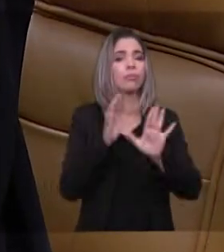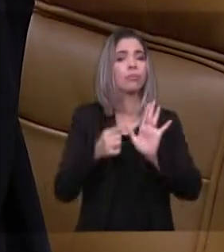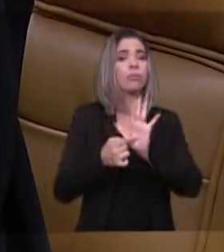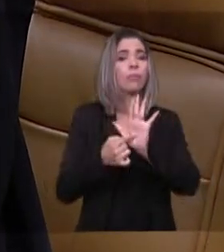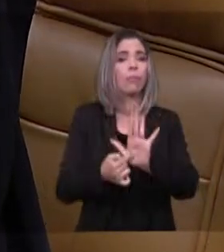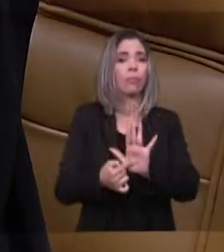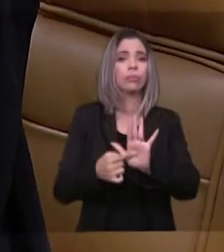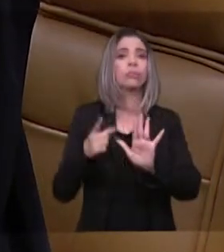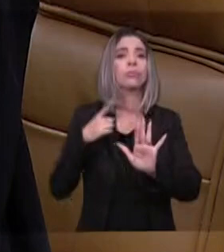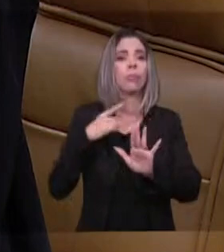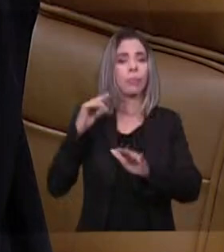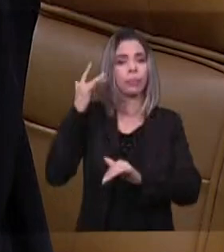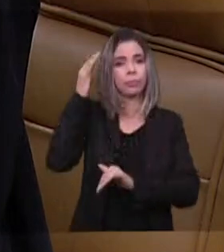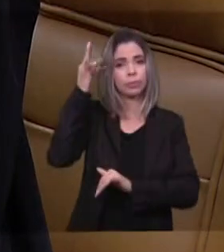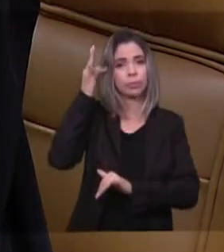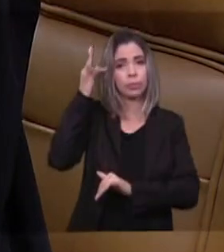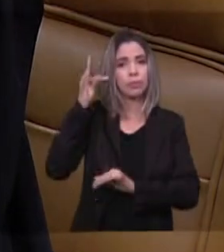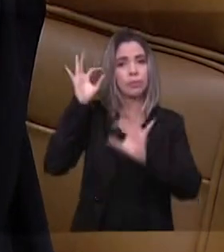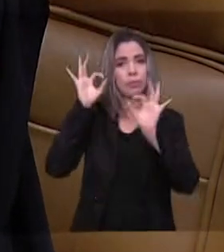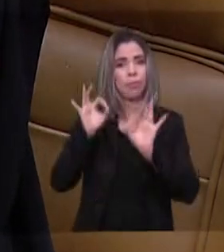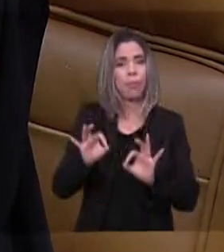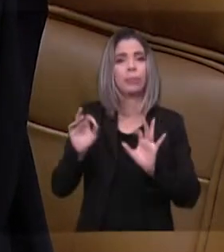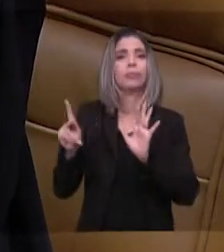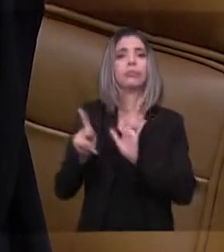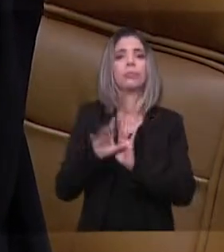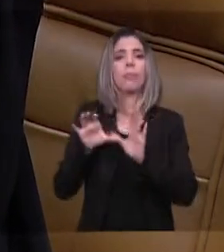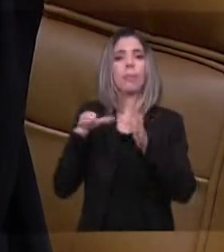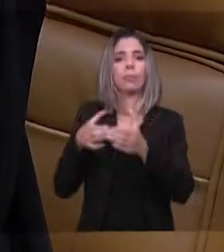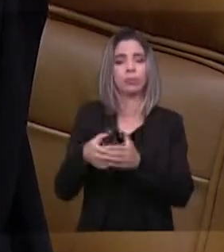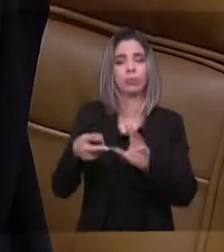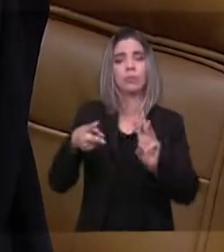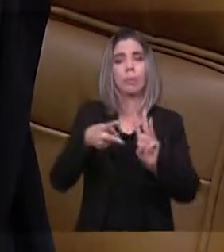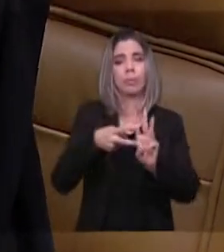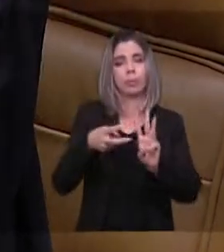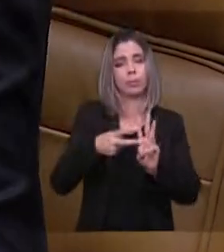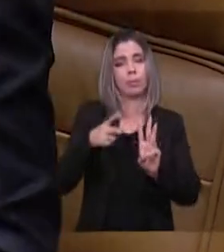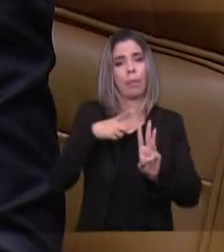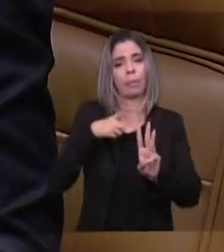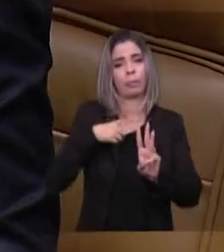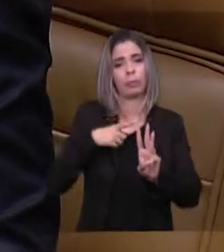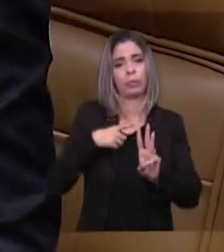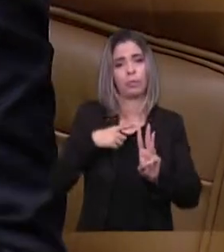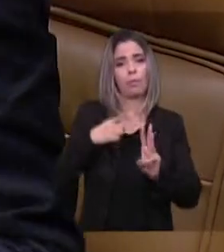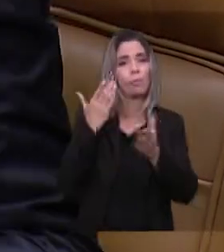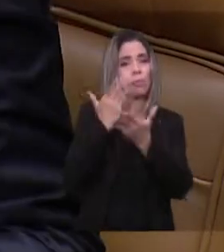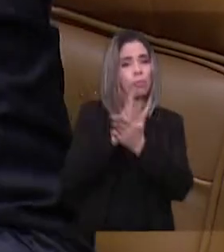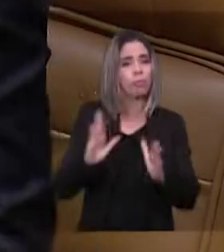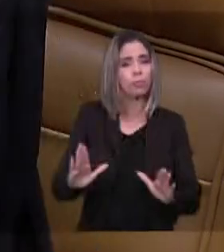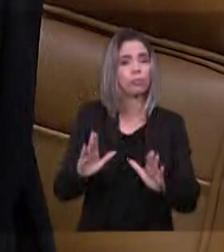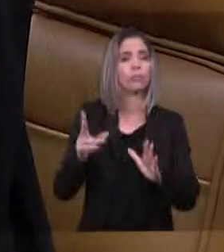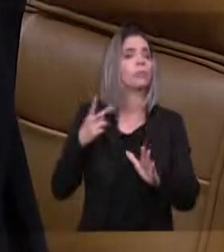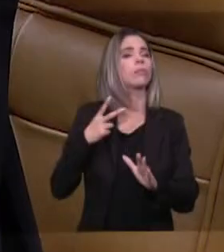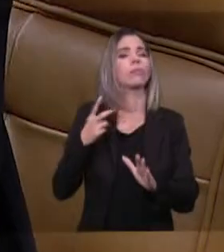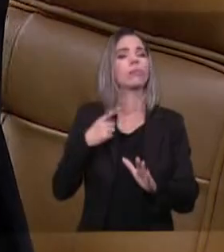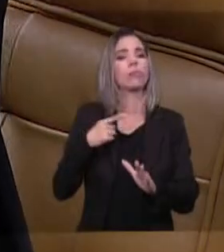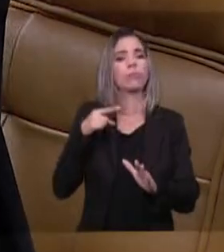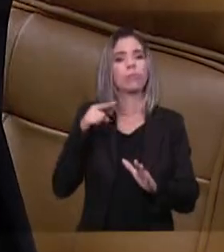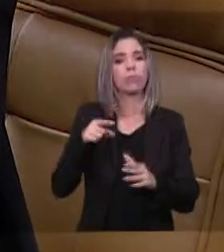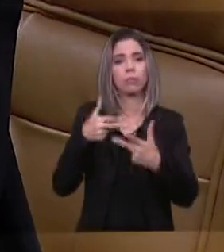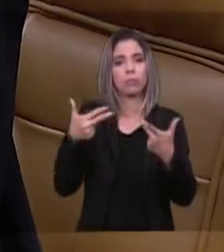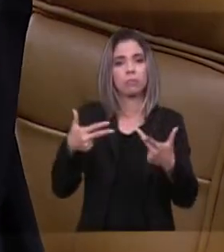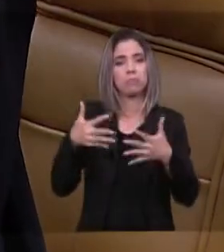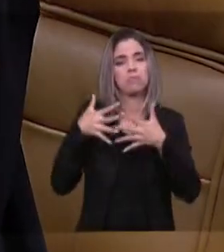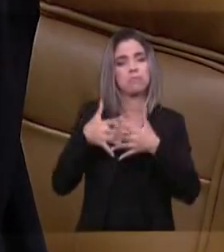a teoria do indigenato e proibindo-se qualquer retrocesso que reduza a proteção constitucional aos povos